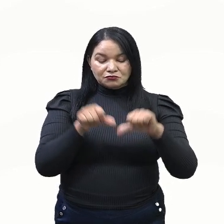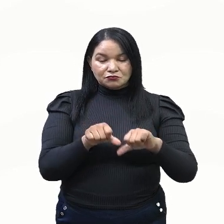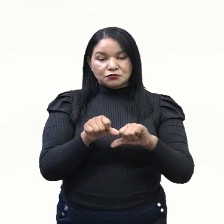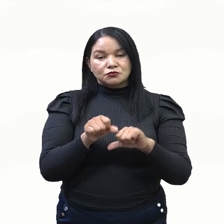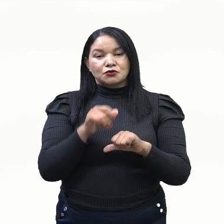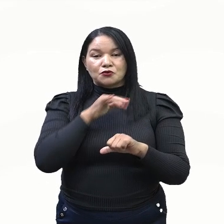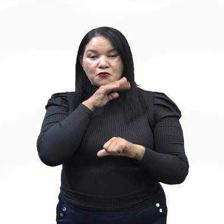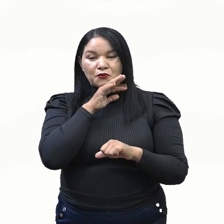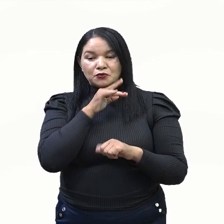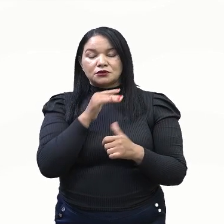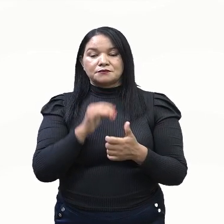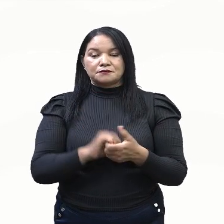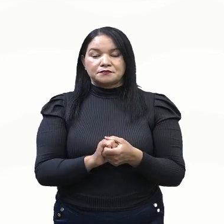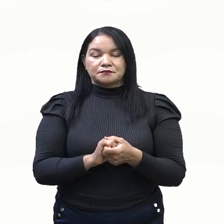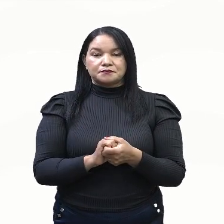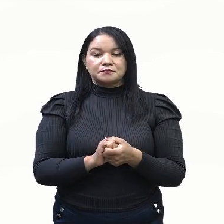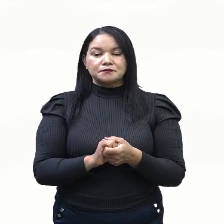certo?